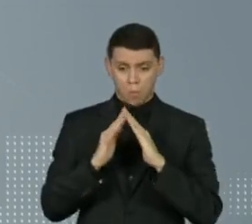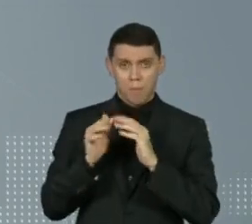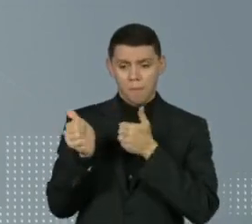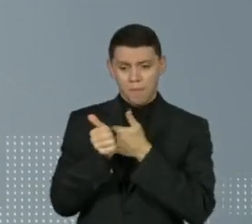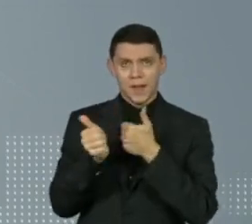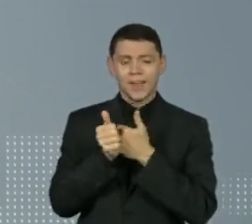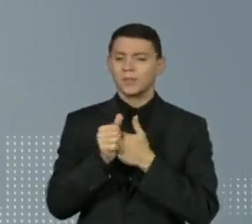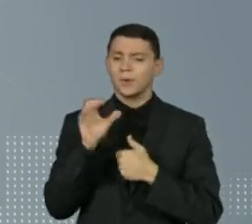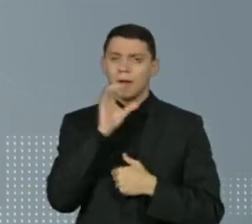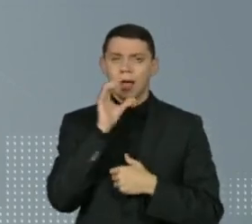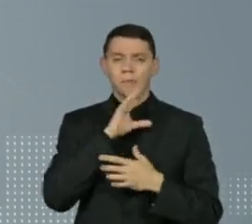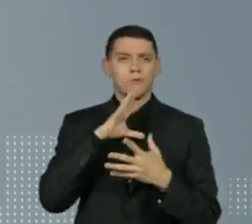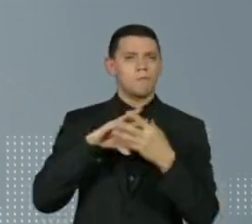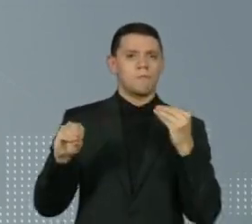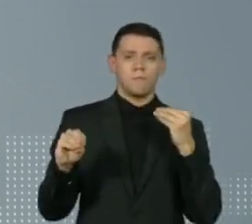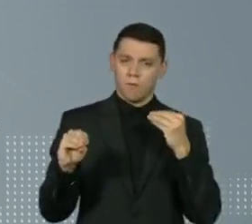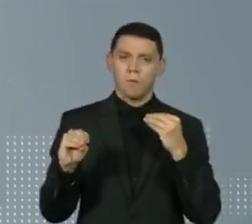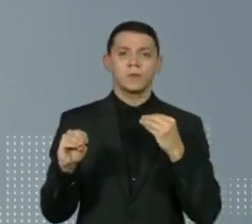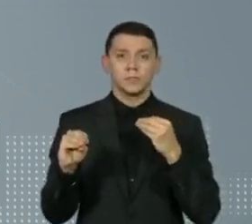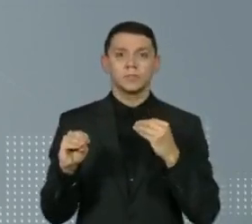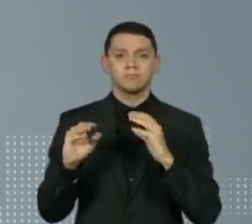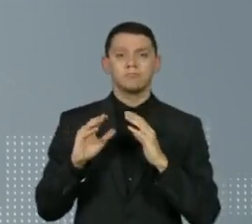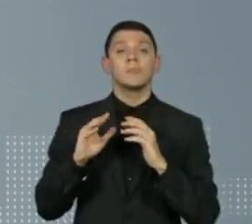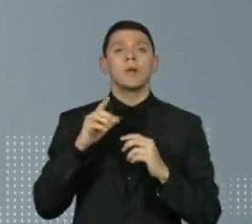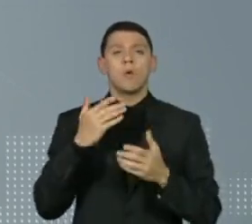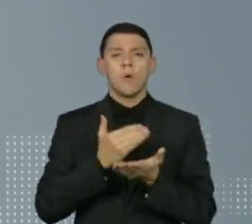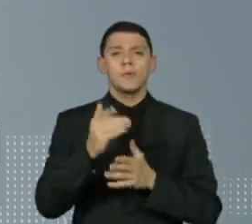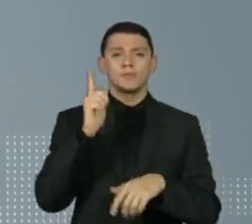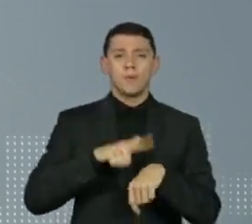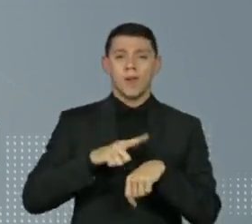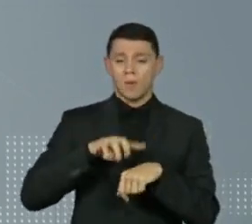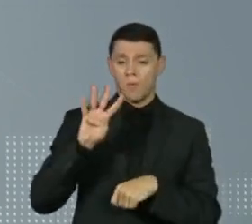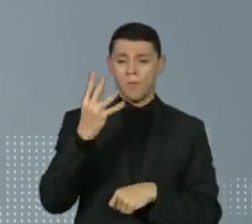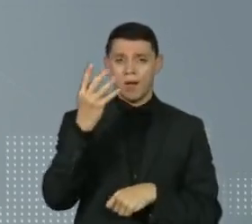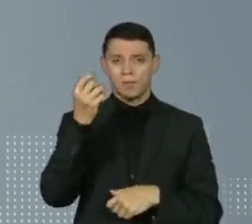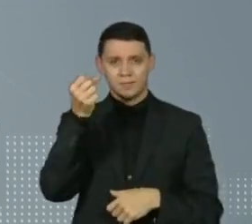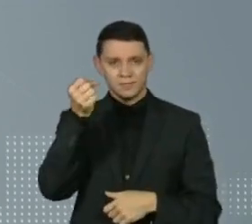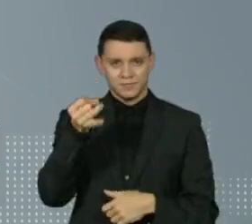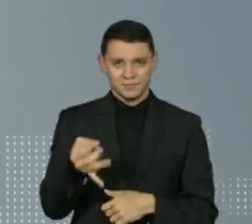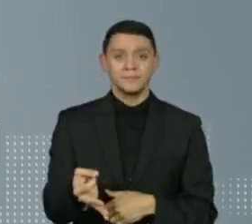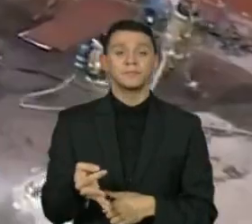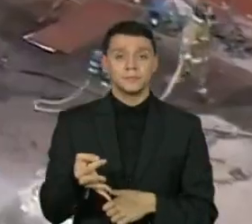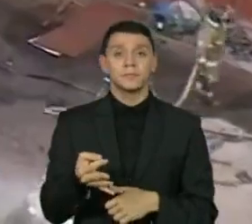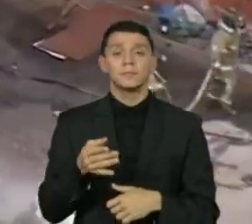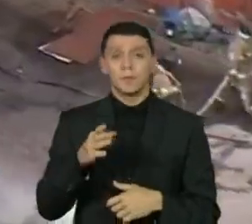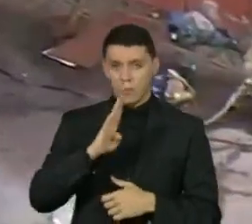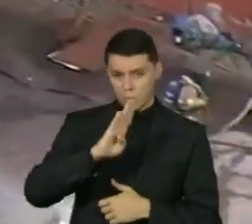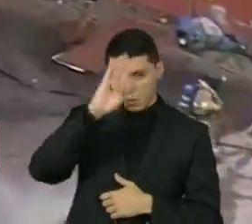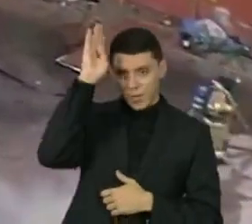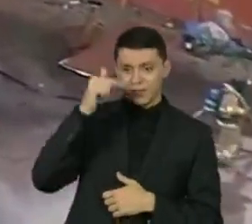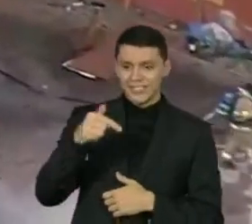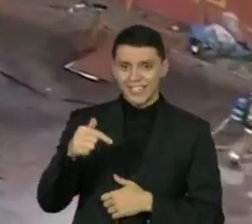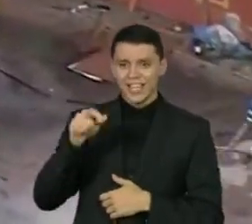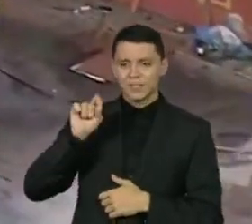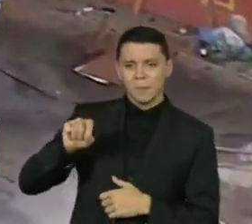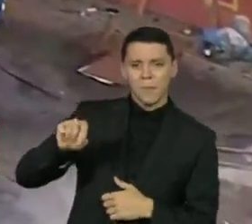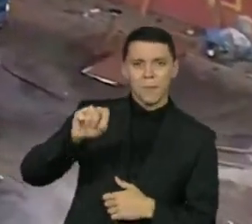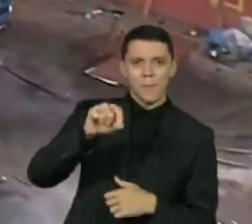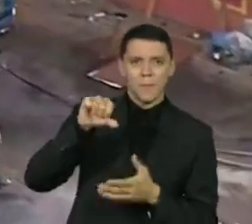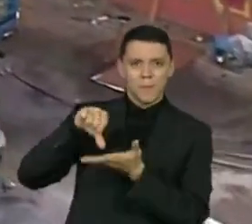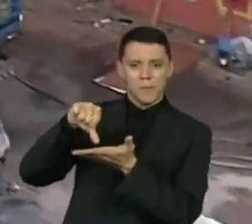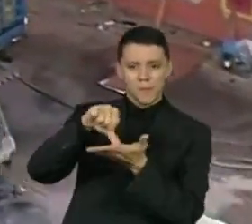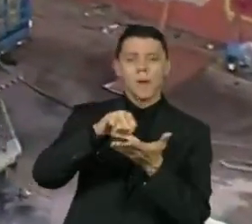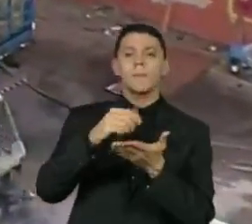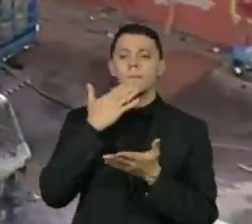casas às pressas o fogo começou por volta das quatro horas da manhã bombeiros de sete quartéis foram acionados para